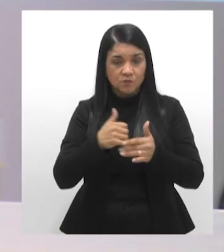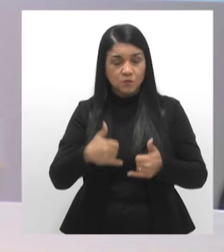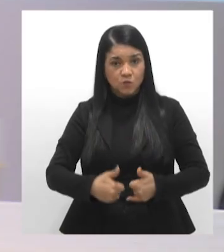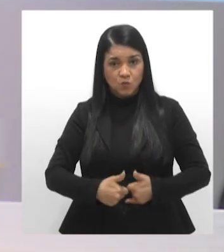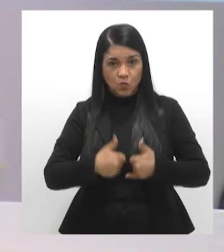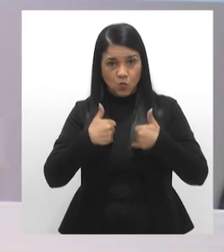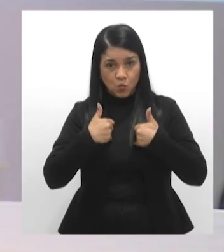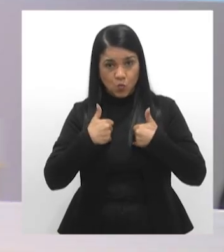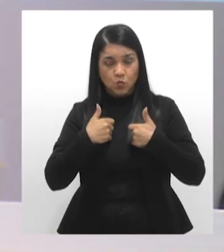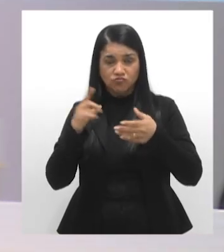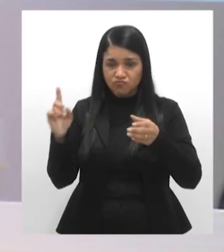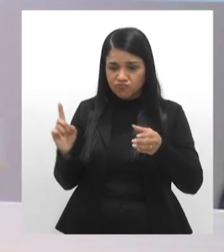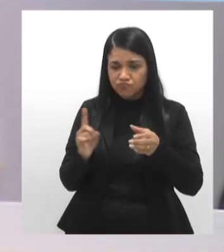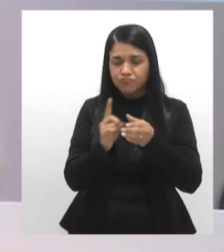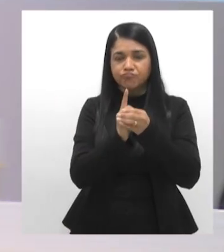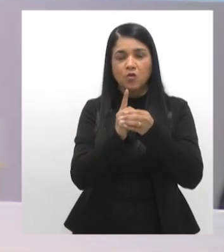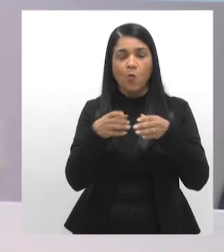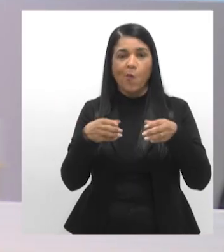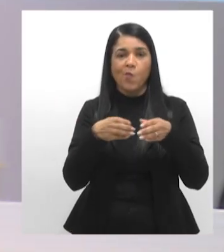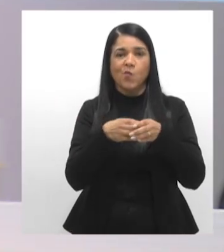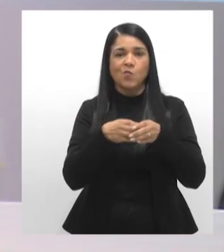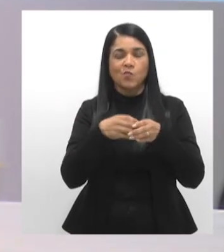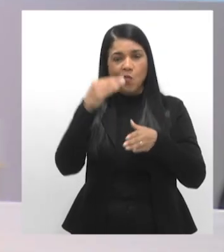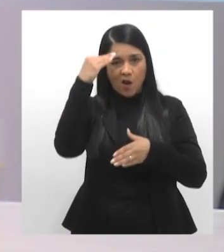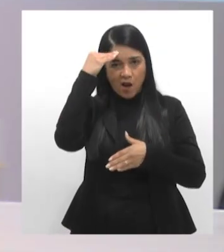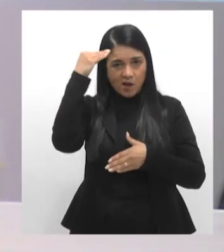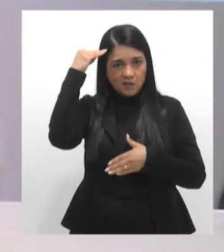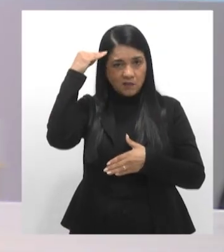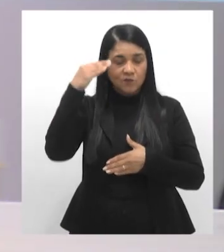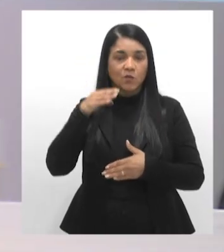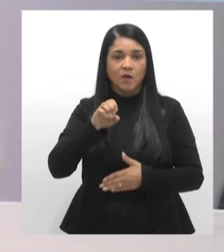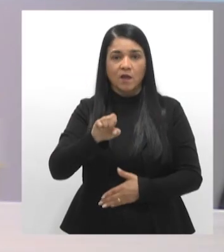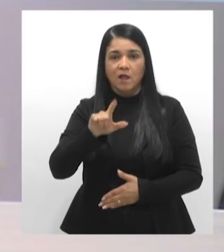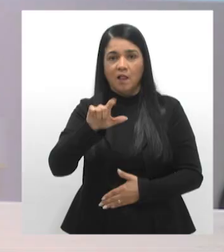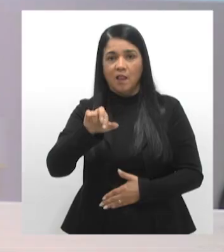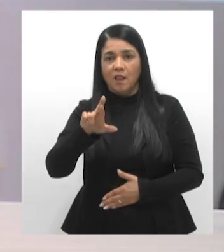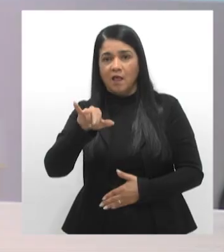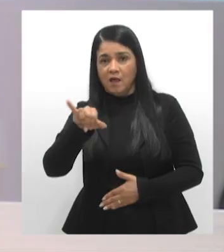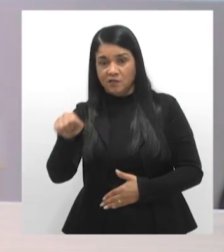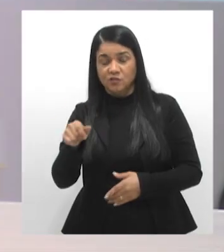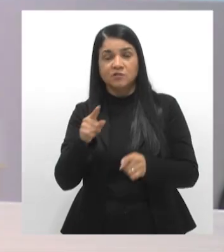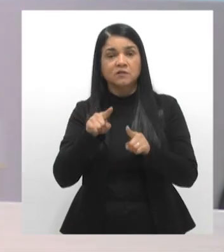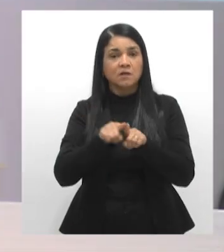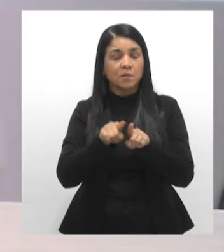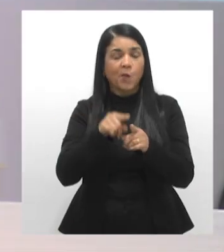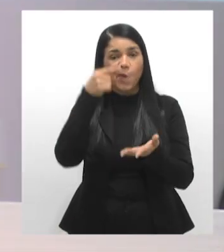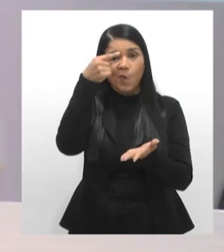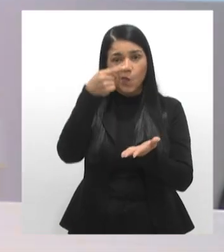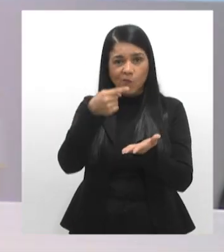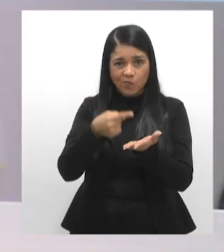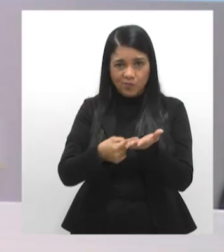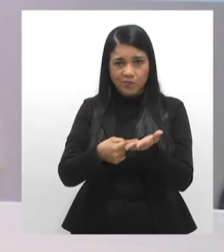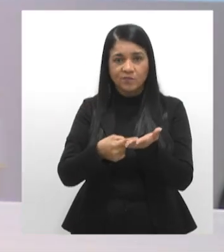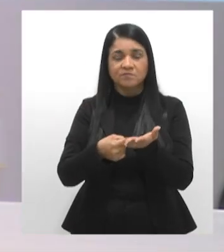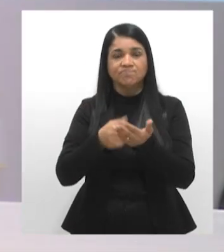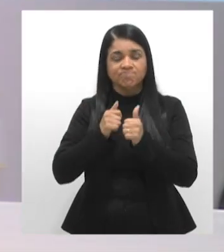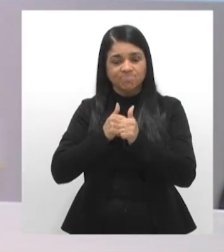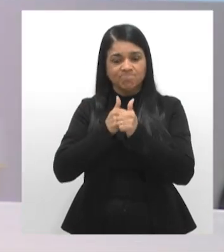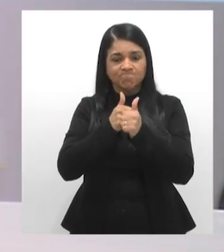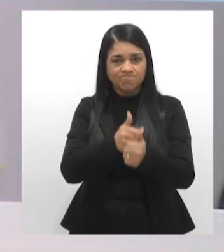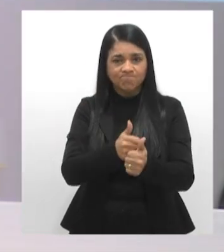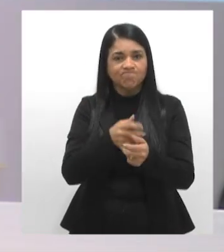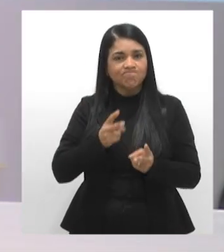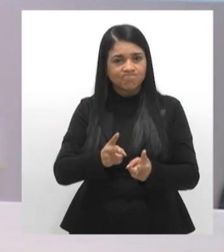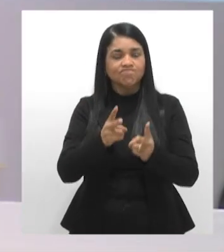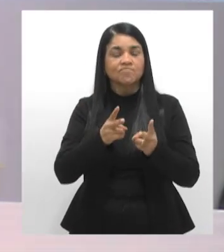de integrar o corpo acadêmico da ELERJ como convidado, e também o compromisso de seguir e contribuindo no que